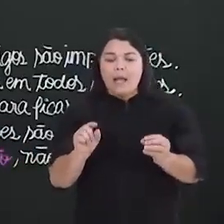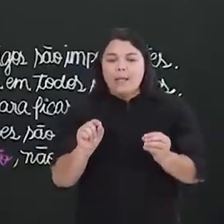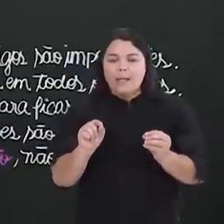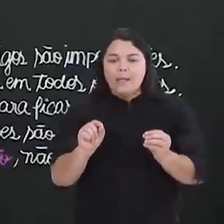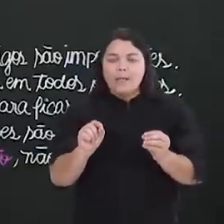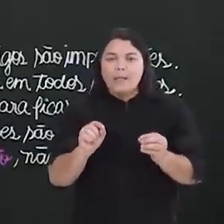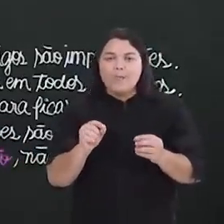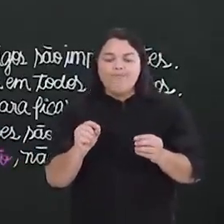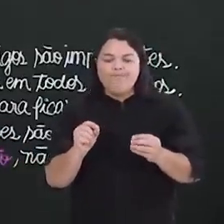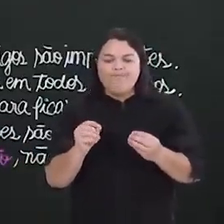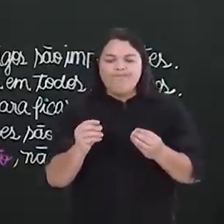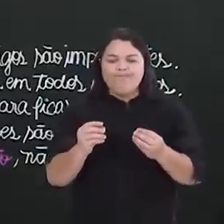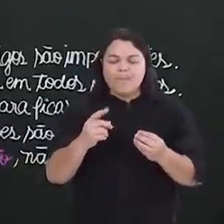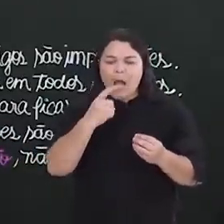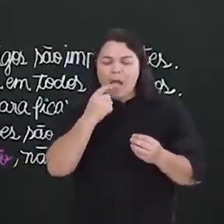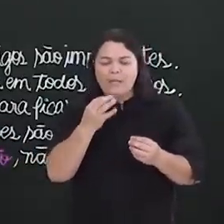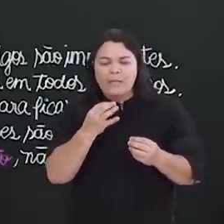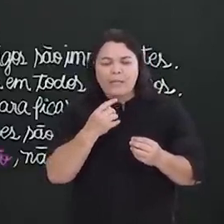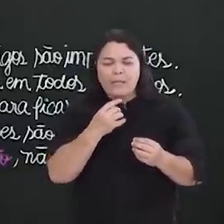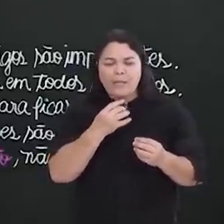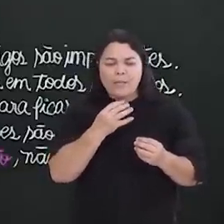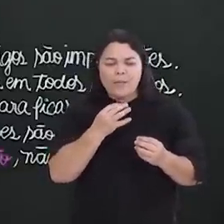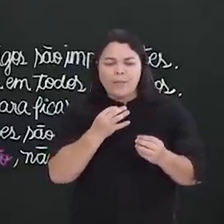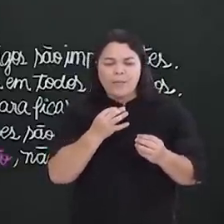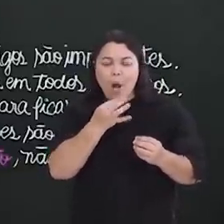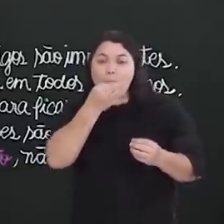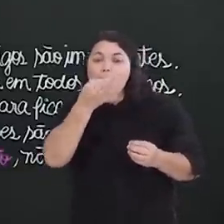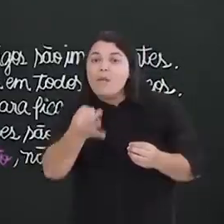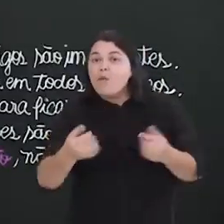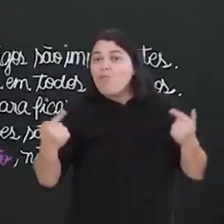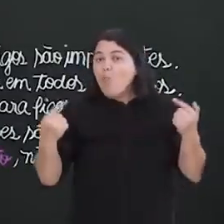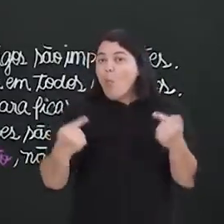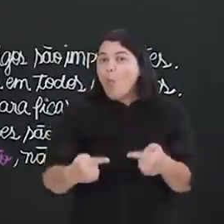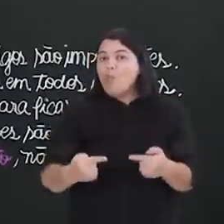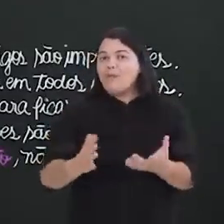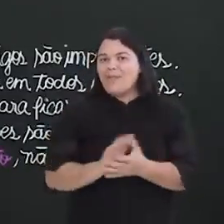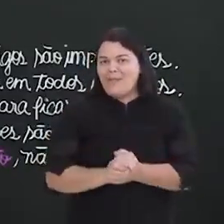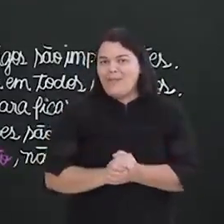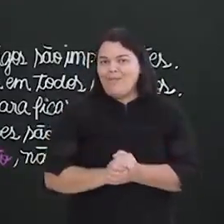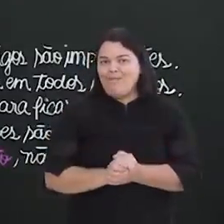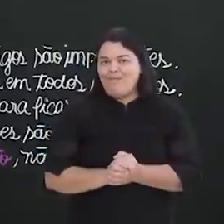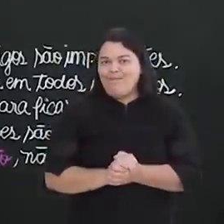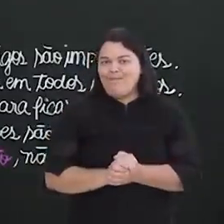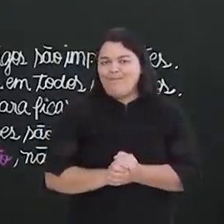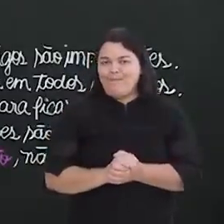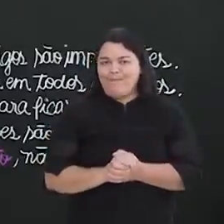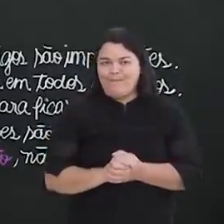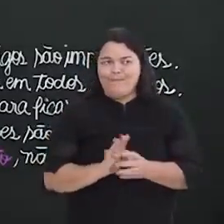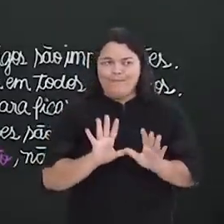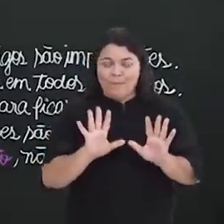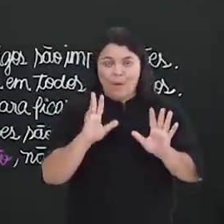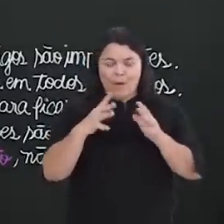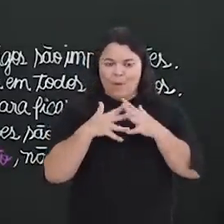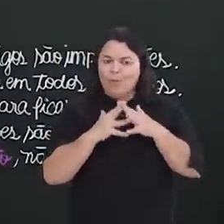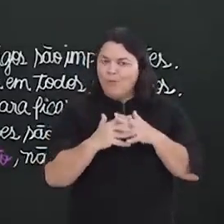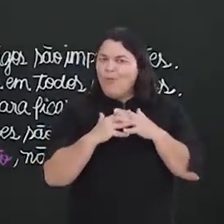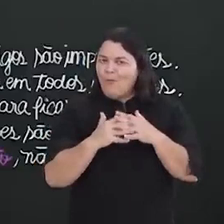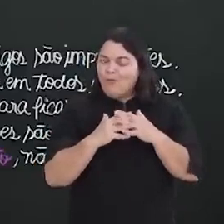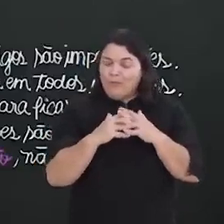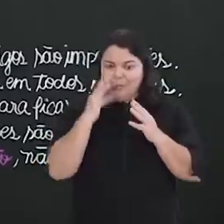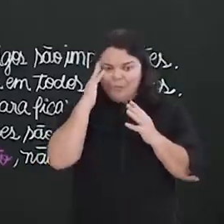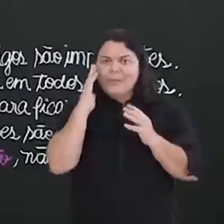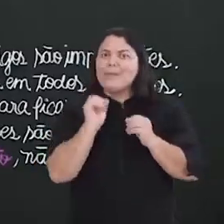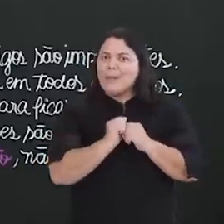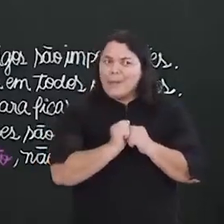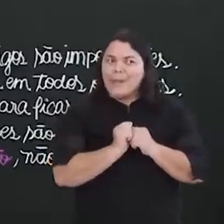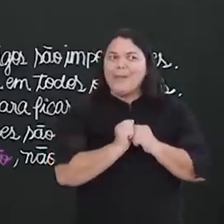valor adversativo, que introduzem orações coordenadas sindéticas adversativas, às vezes a classificação vai dar um nó na cabeça, né? Mas é